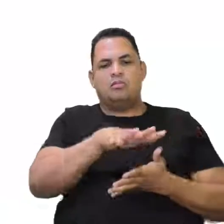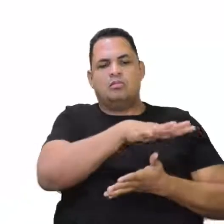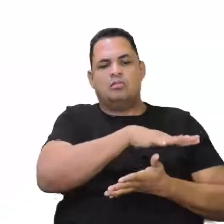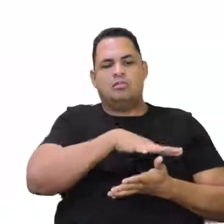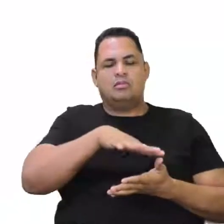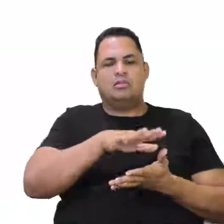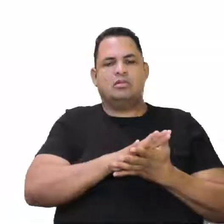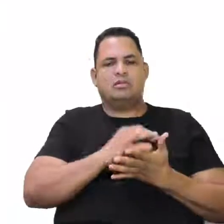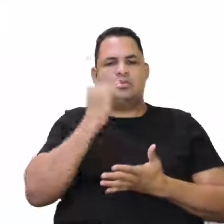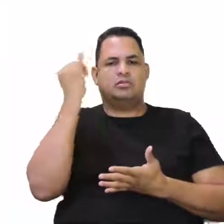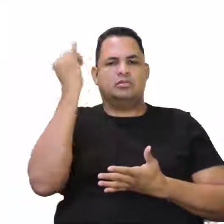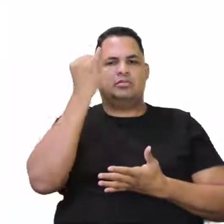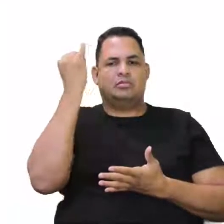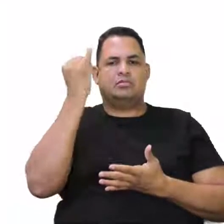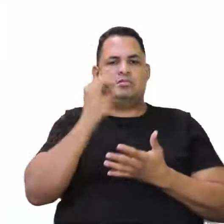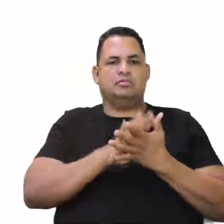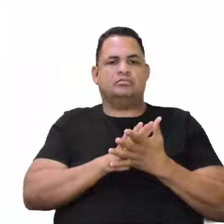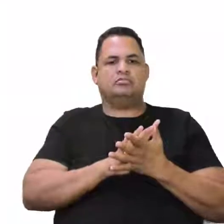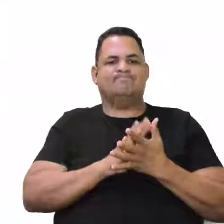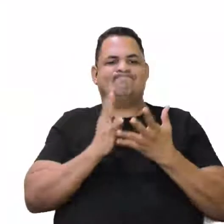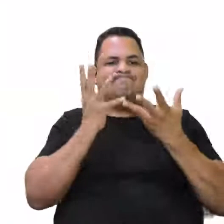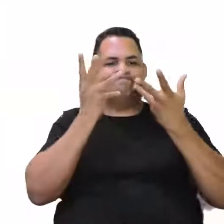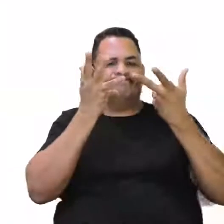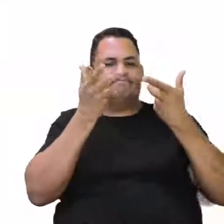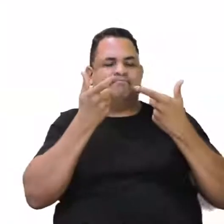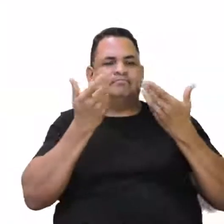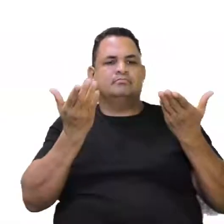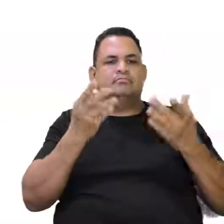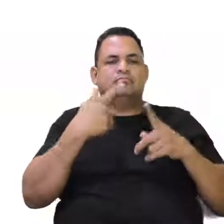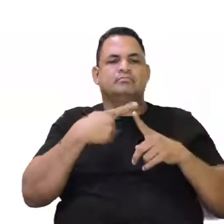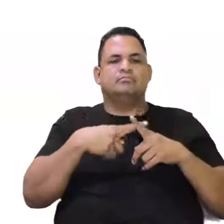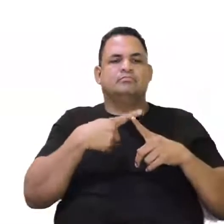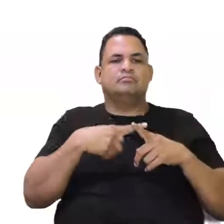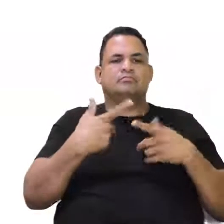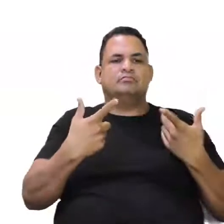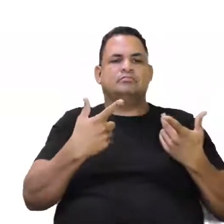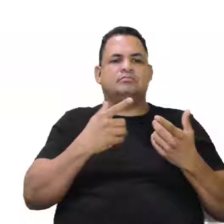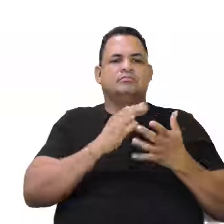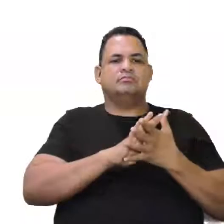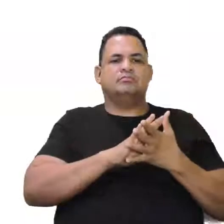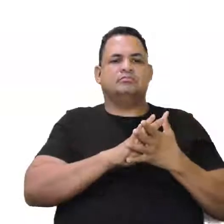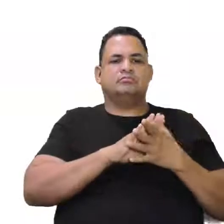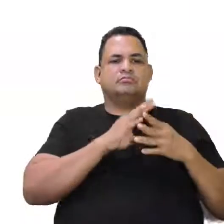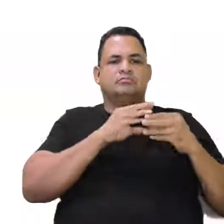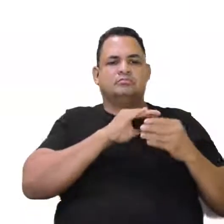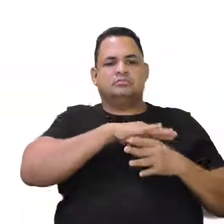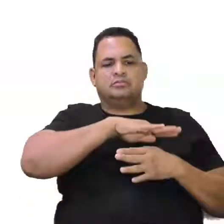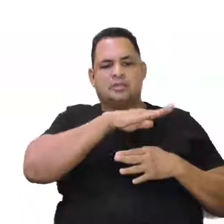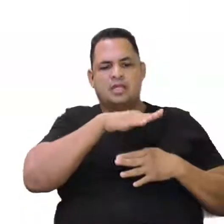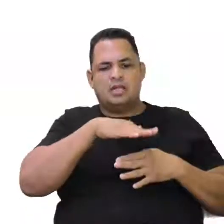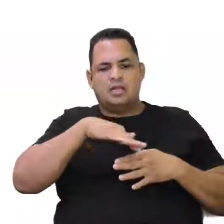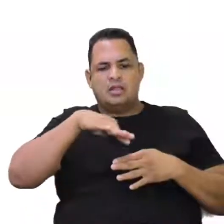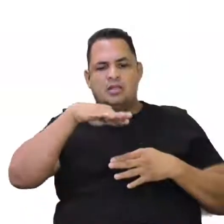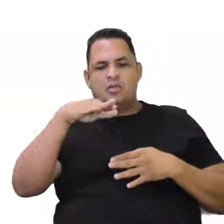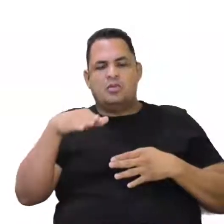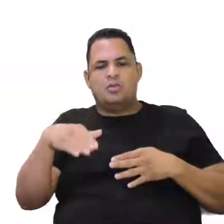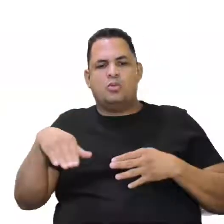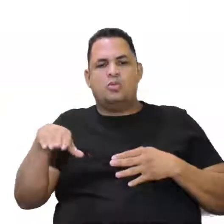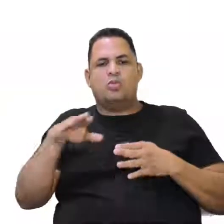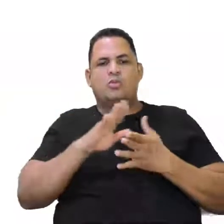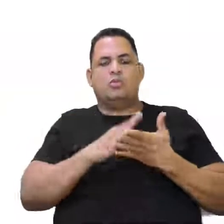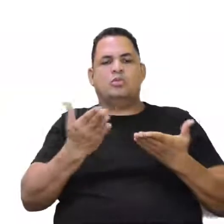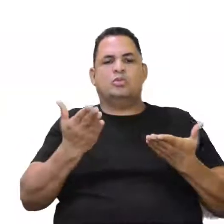extremamente importante, que deu uma biodiversidade fantástica. Porque o relevo, o clima,